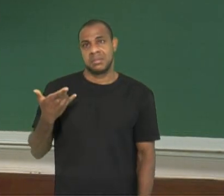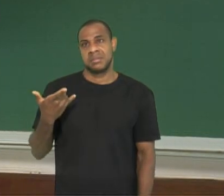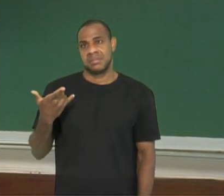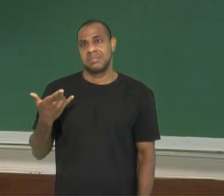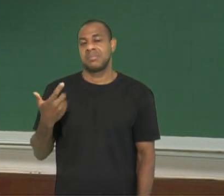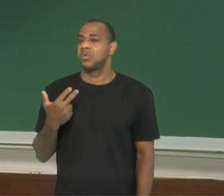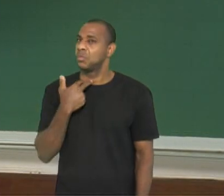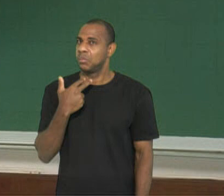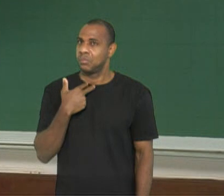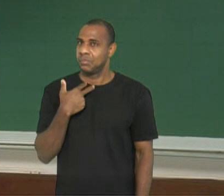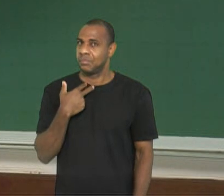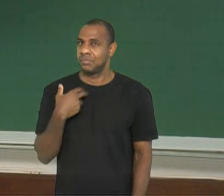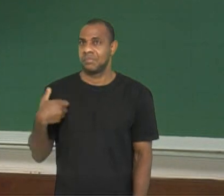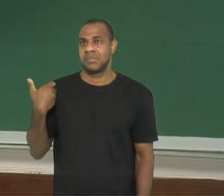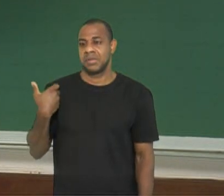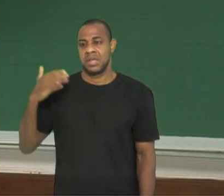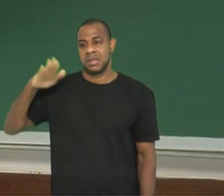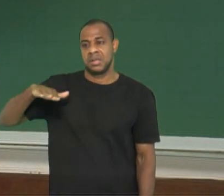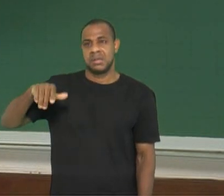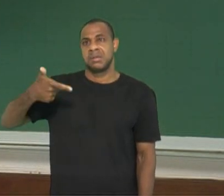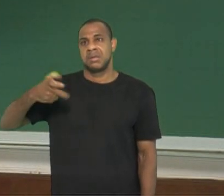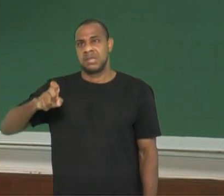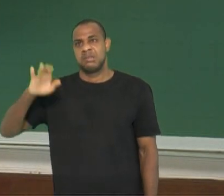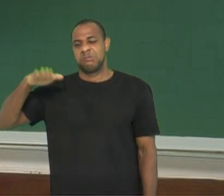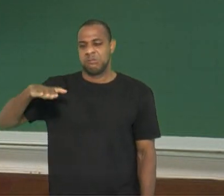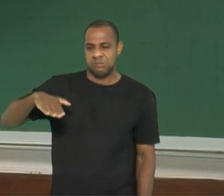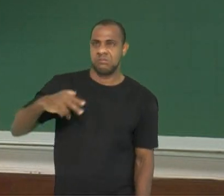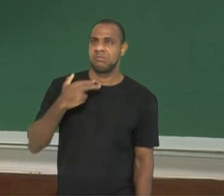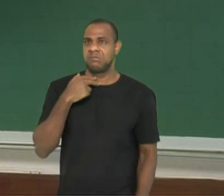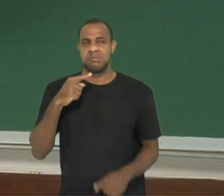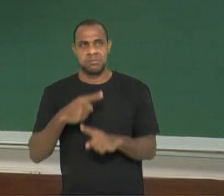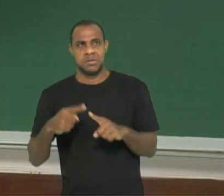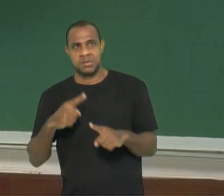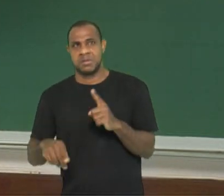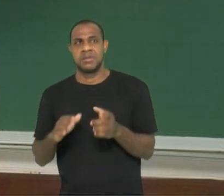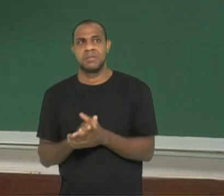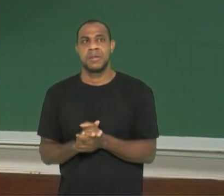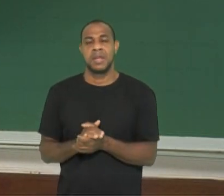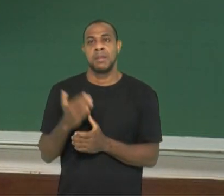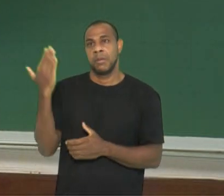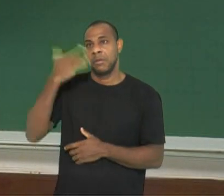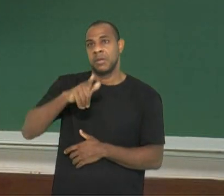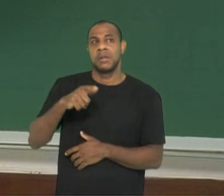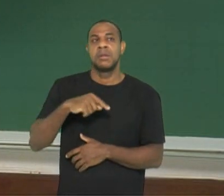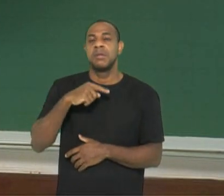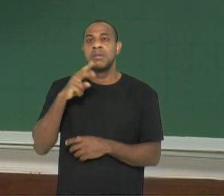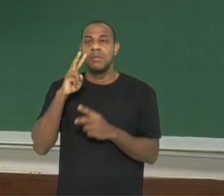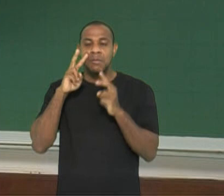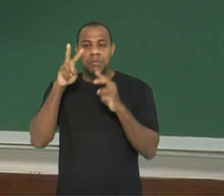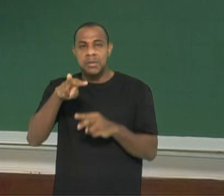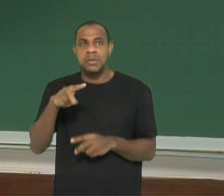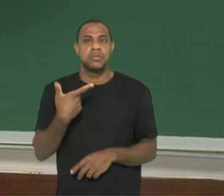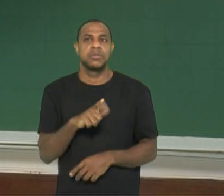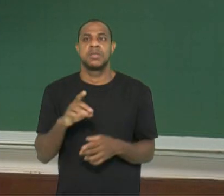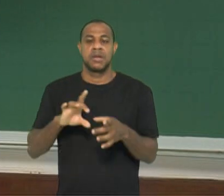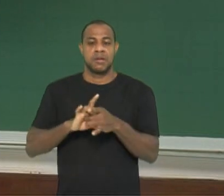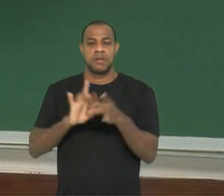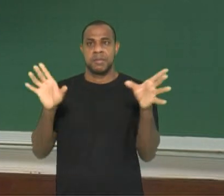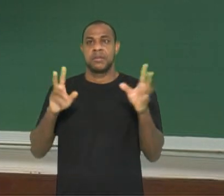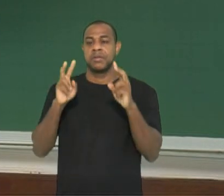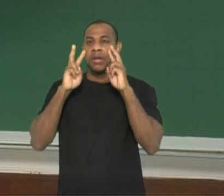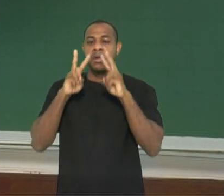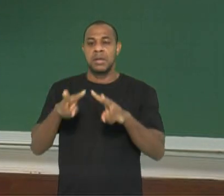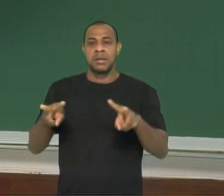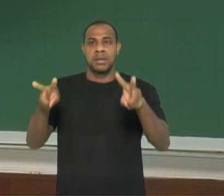censura. A censura fazia com que era aprovado o que você ia ver. Então você não tinha a liberdade de você falar